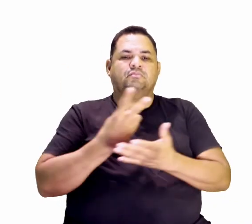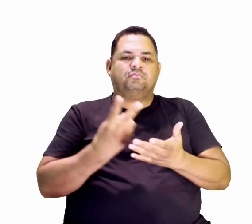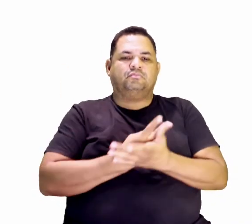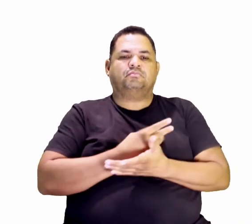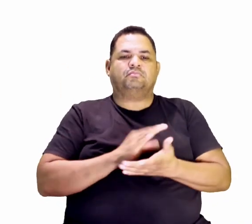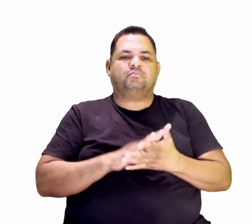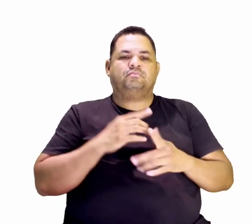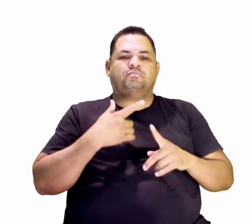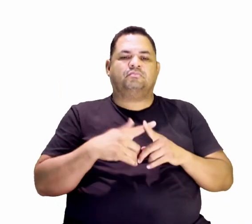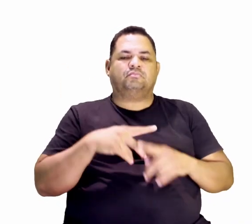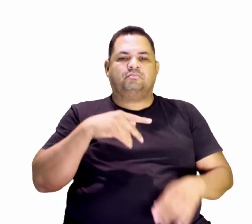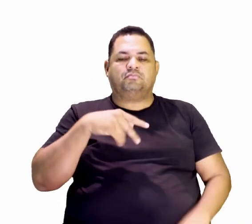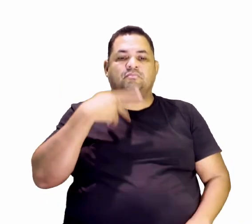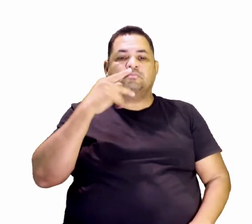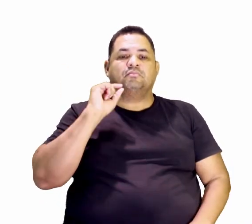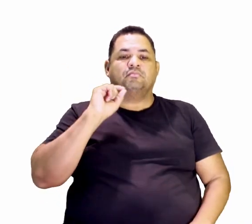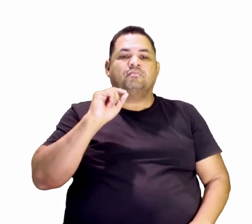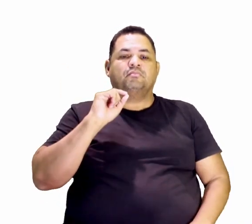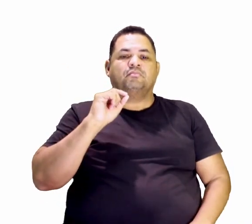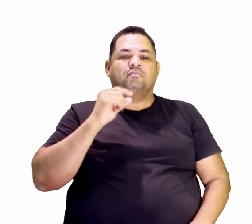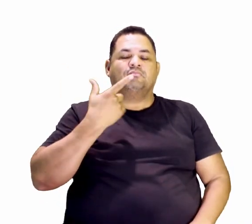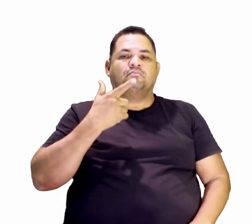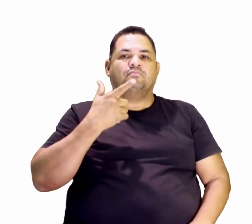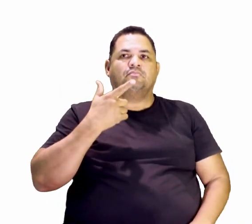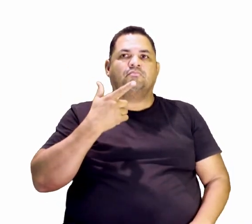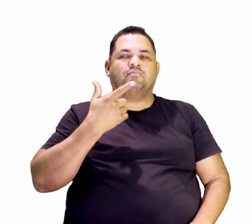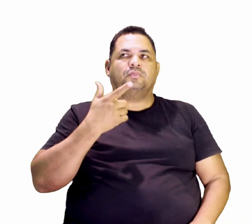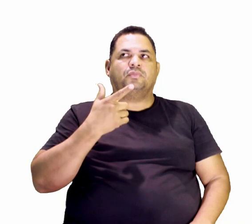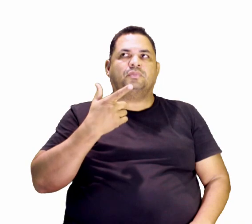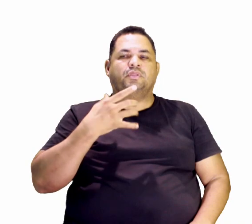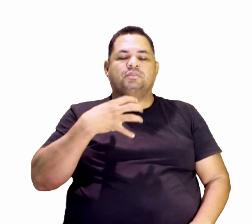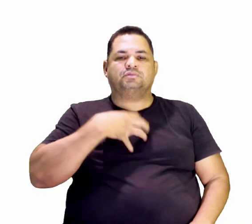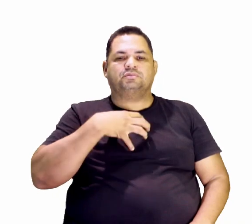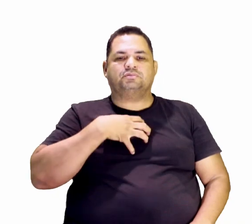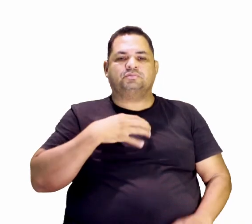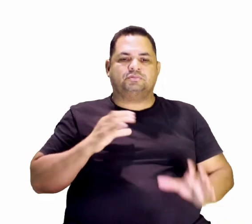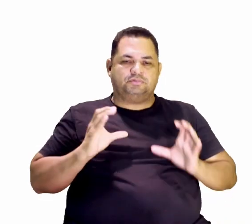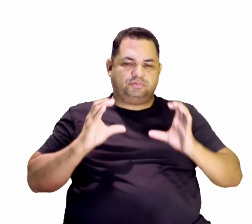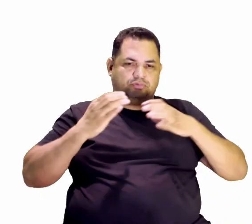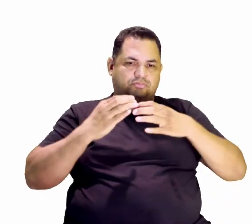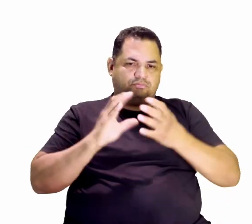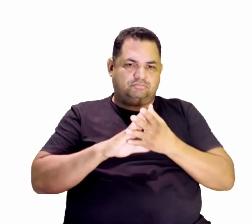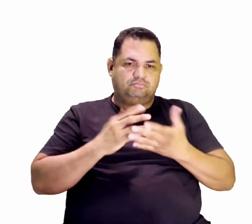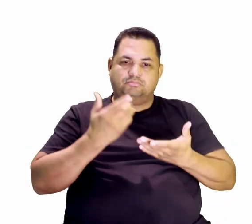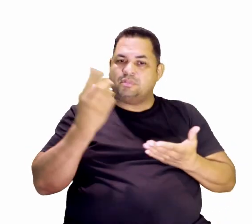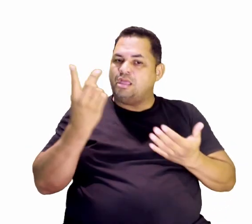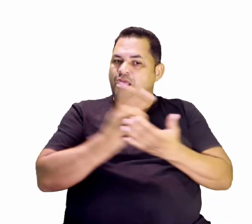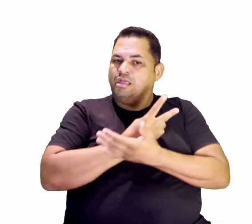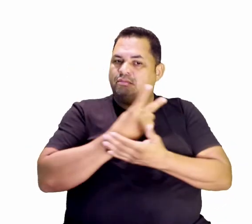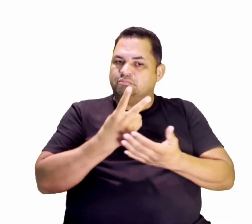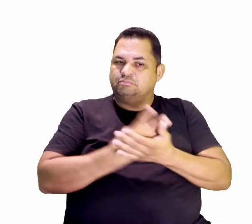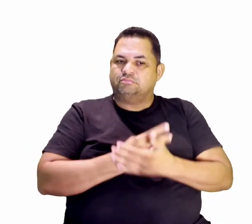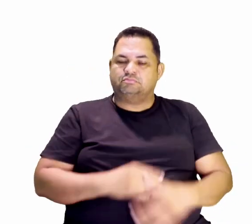quê? Você lembra? Que eles não tinham senso de coletividade. E é o oposto. Por isso que essa alternativa. As outras afirmativas